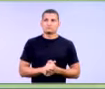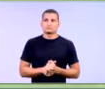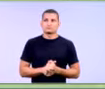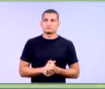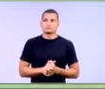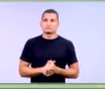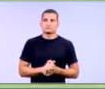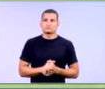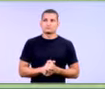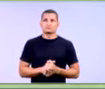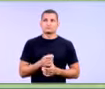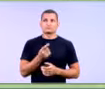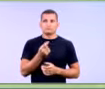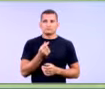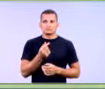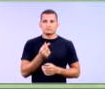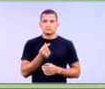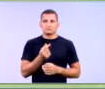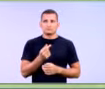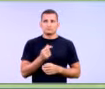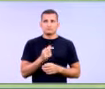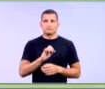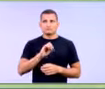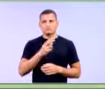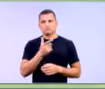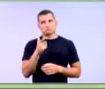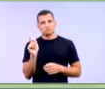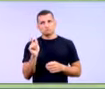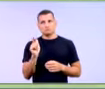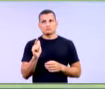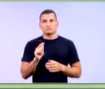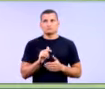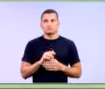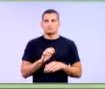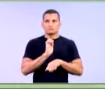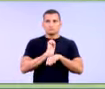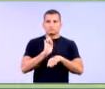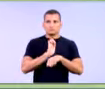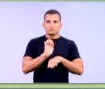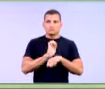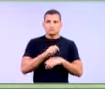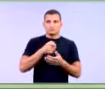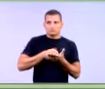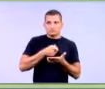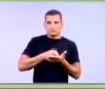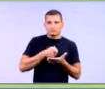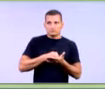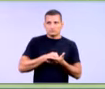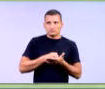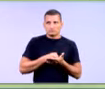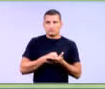A remuneração ou outra forma de benefício. No estágio